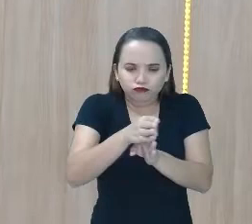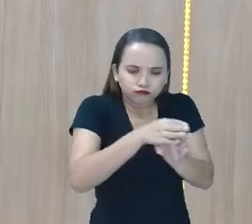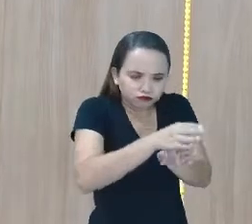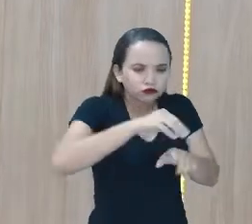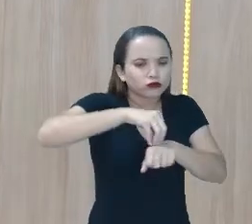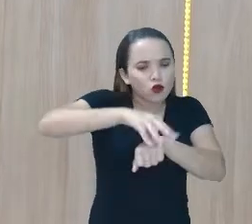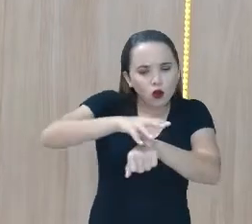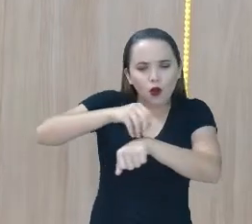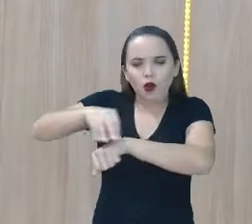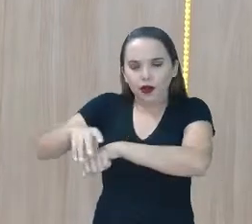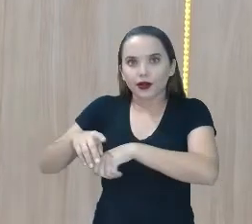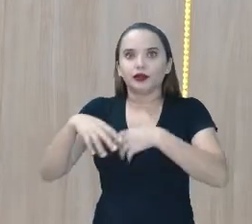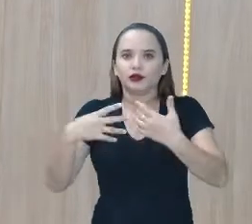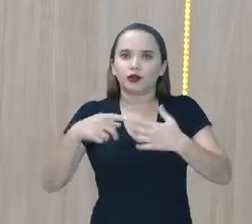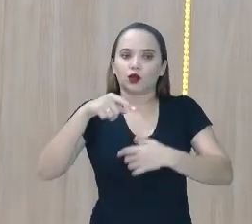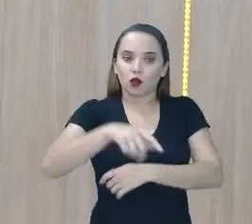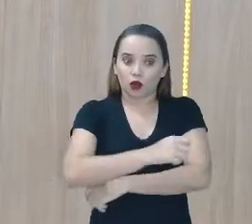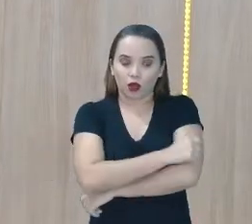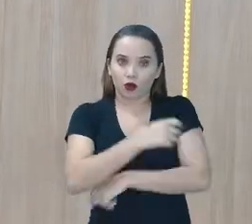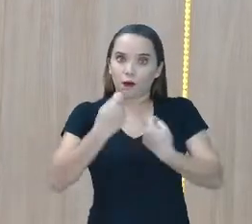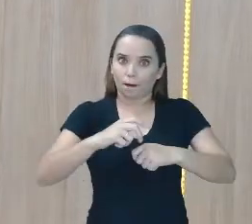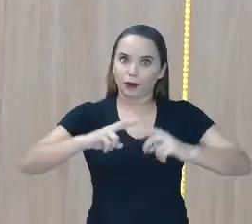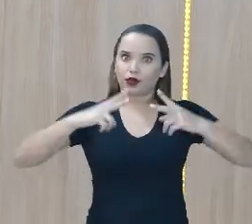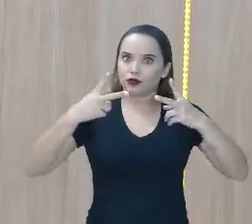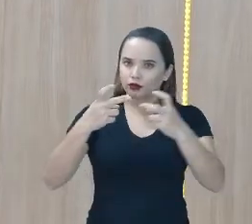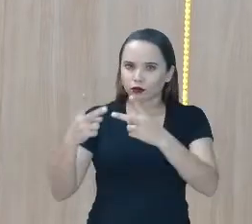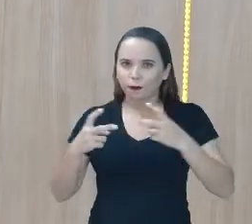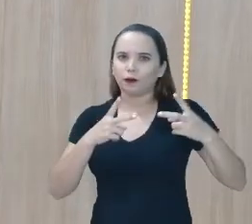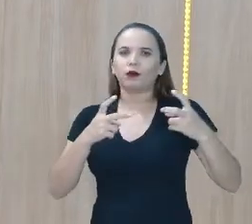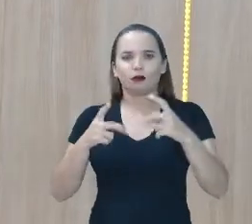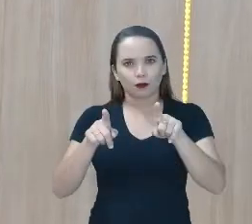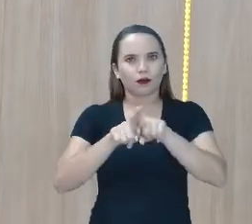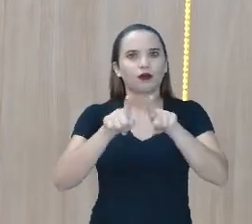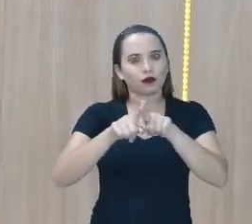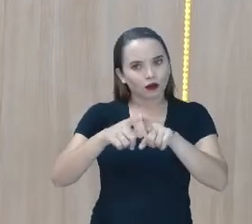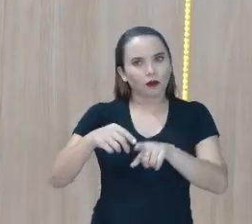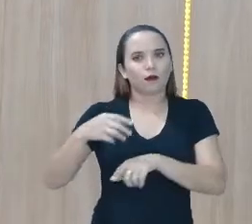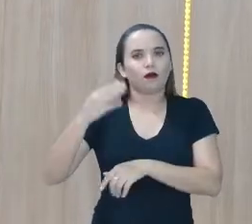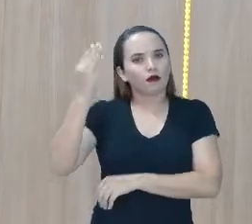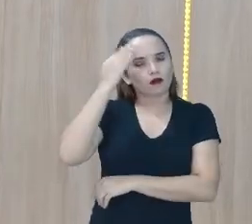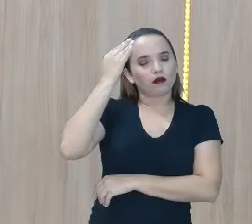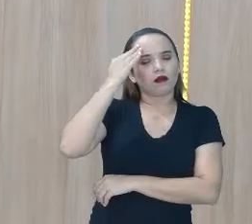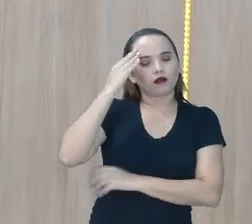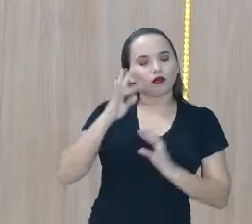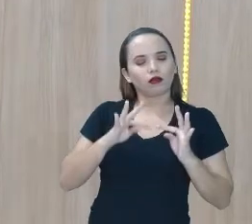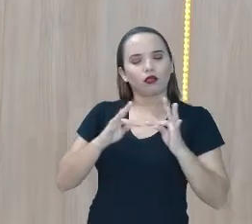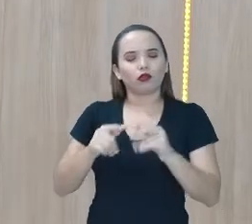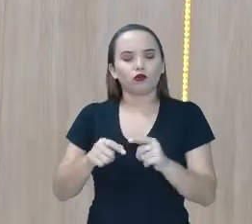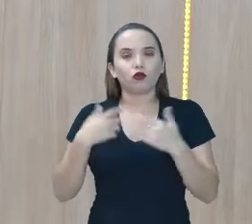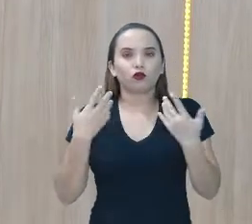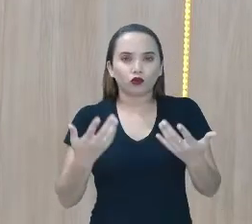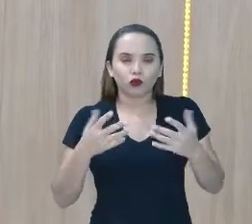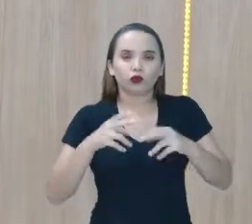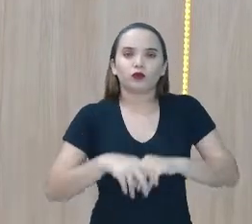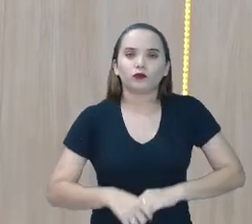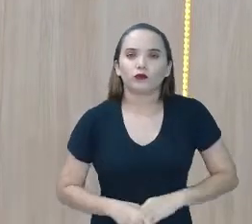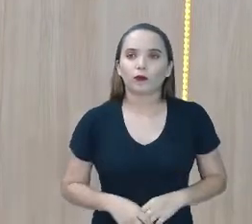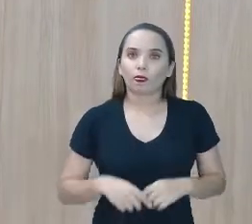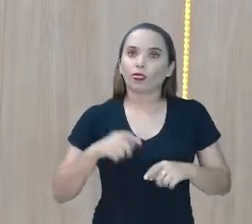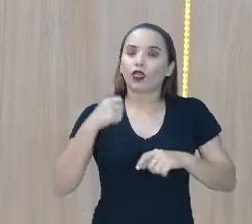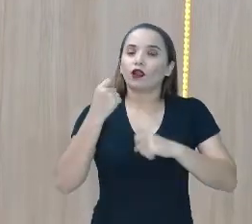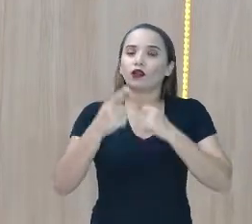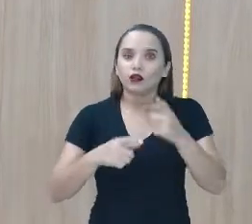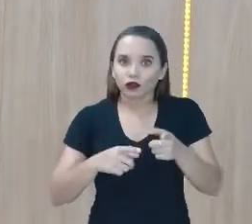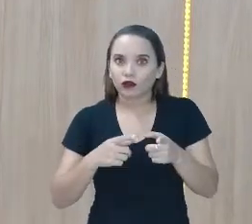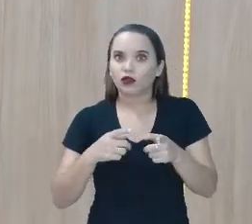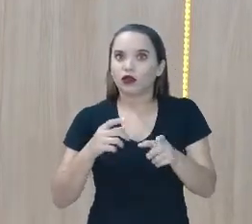os comandos são percebidos, as orientações são percebidas, e esses comandos e essas orientações, elas vão precipitar